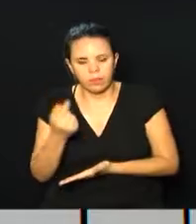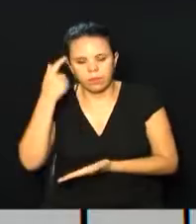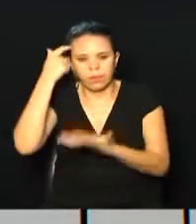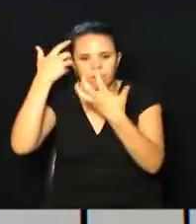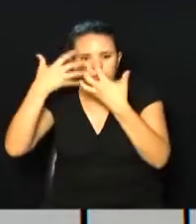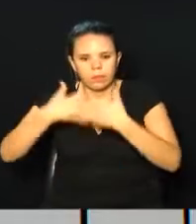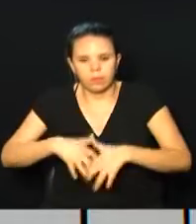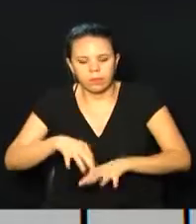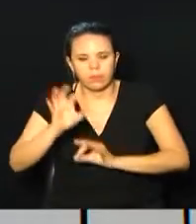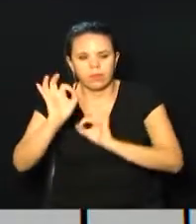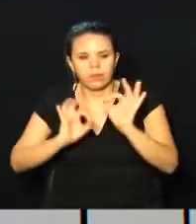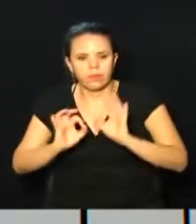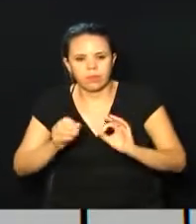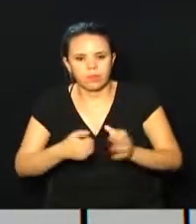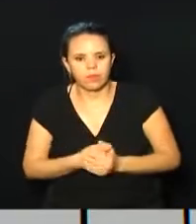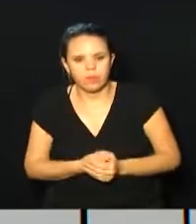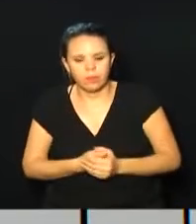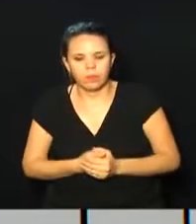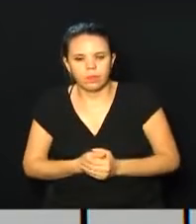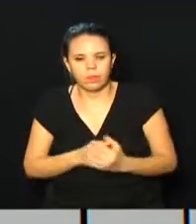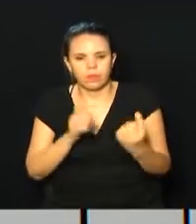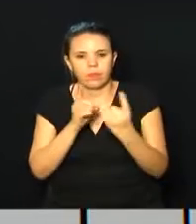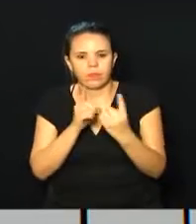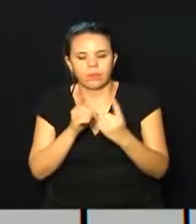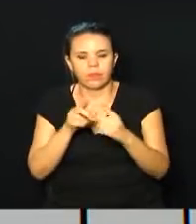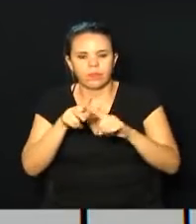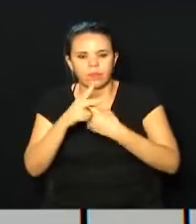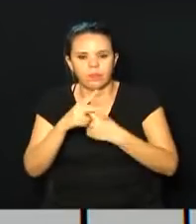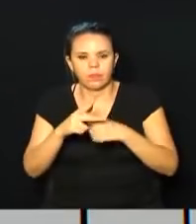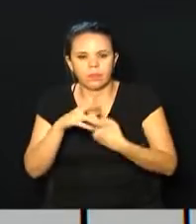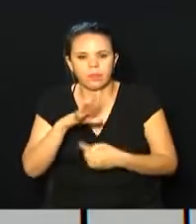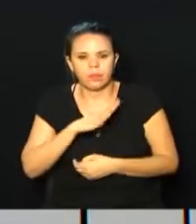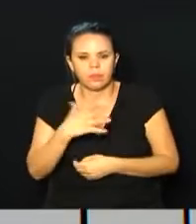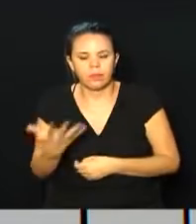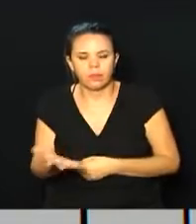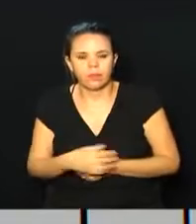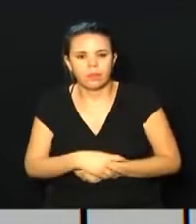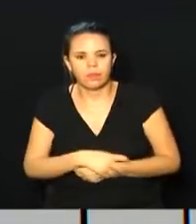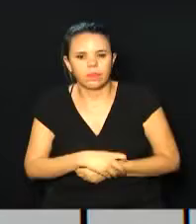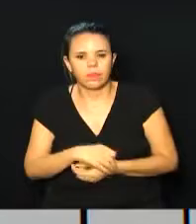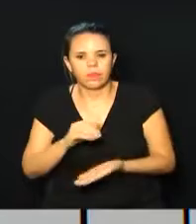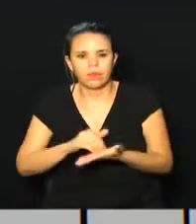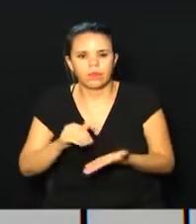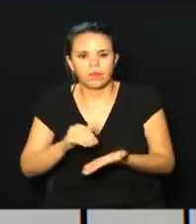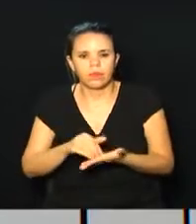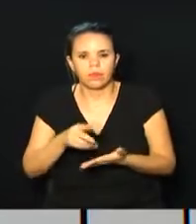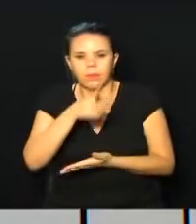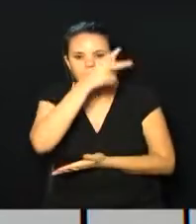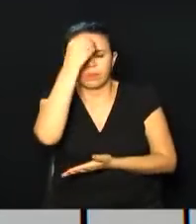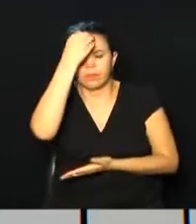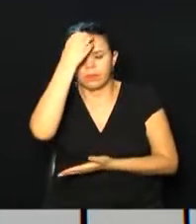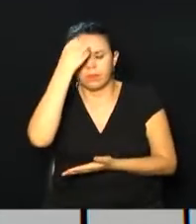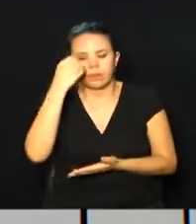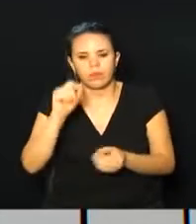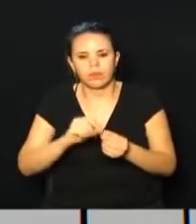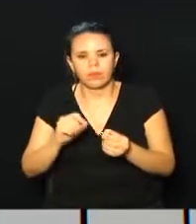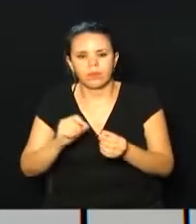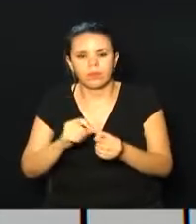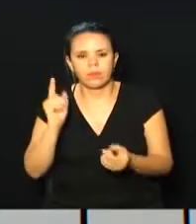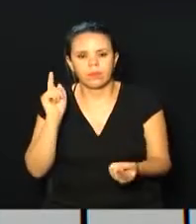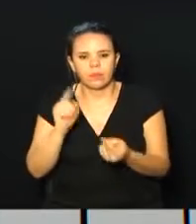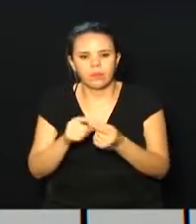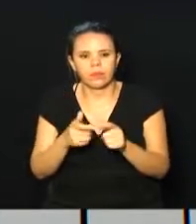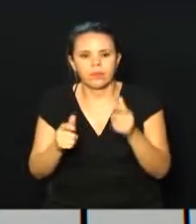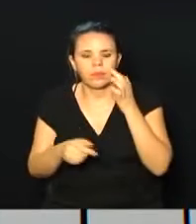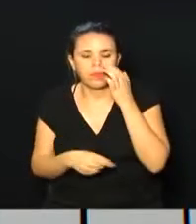pensadas, planejadas. O serviço de manutenção da cidade, a cargo da Secretaria de Serviço Público, eles são feitos com